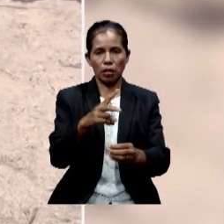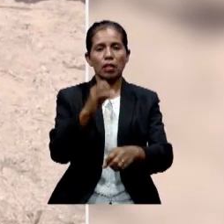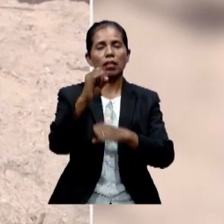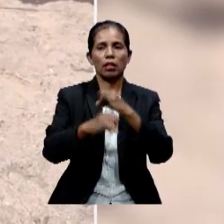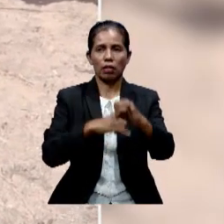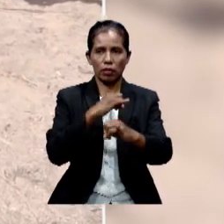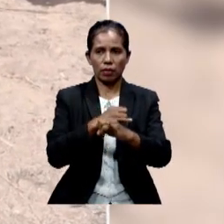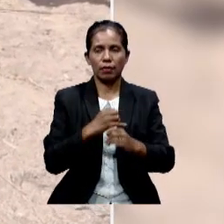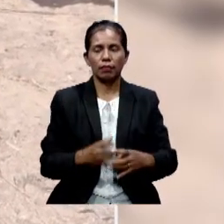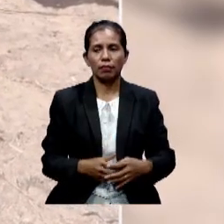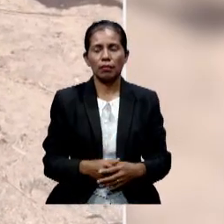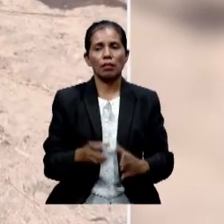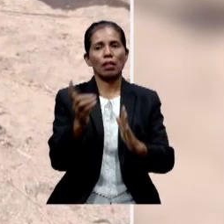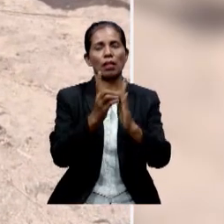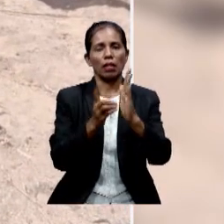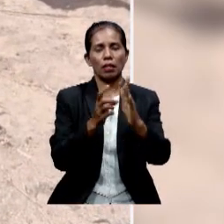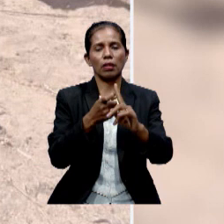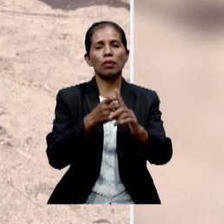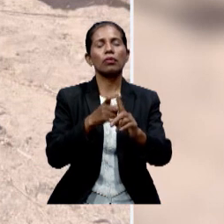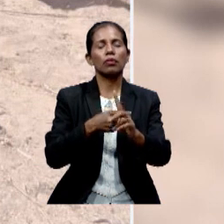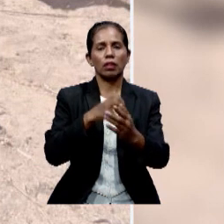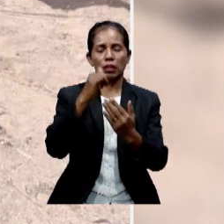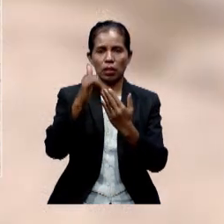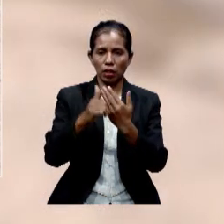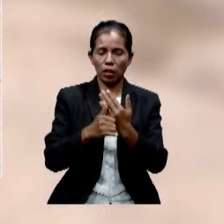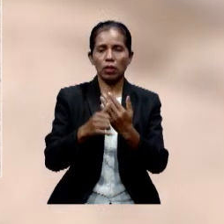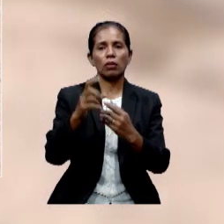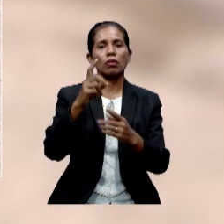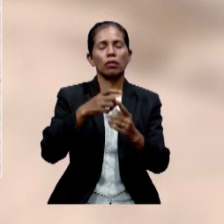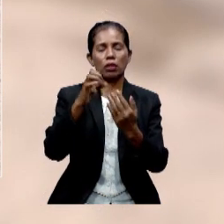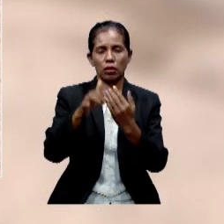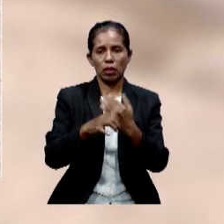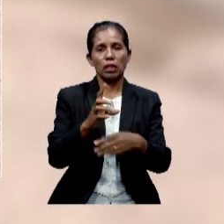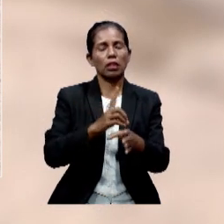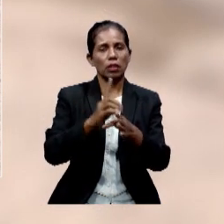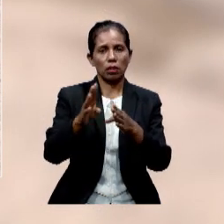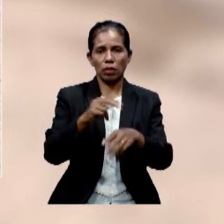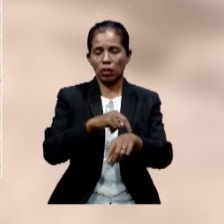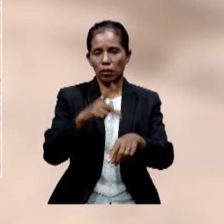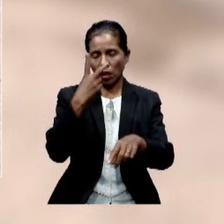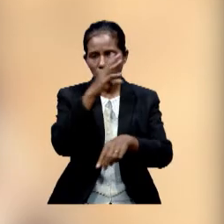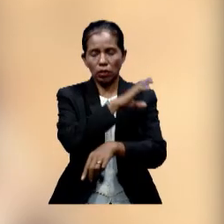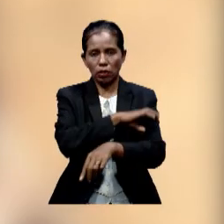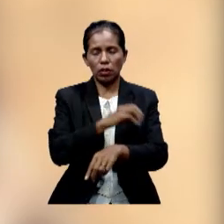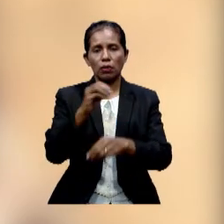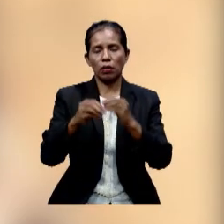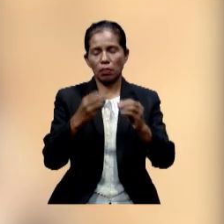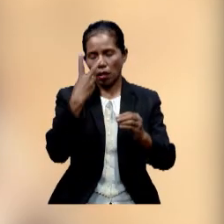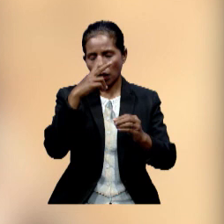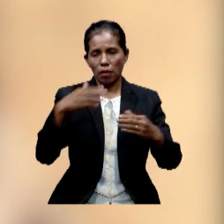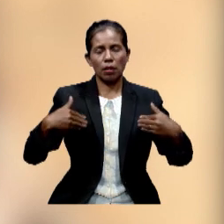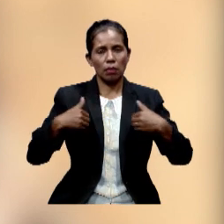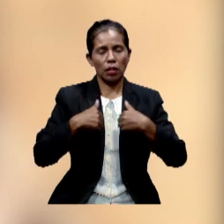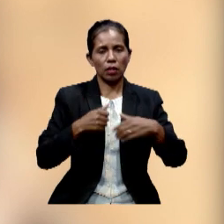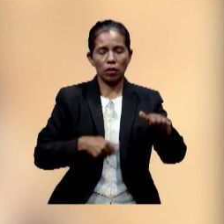internacional. Ter dados, o Cifulan Janeiro de Julho, Direção Nacional Quarantena no Biosegurança, alo destruição para animal sirene bem